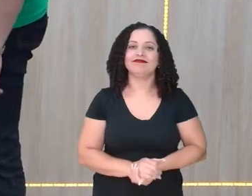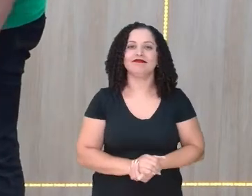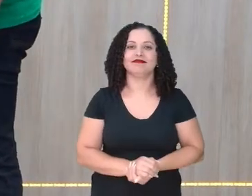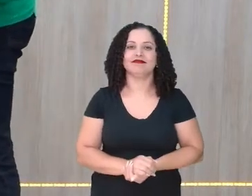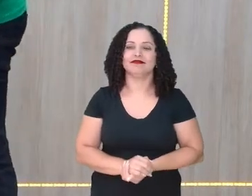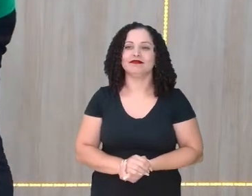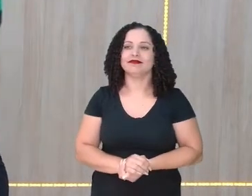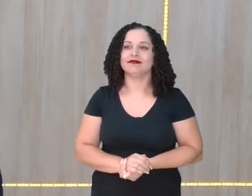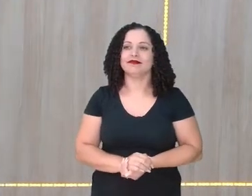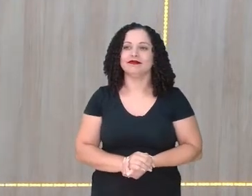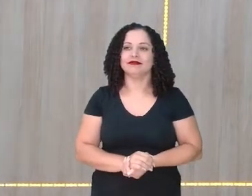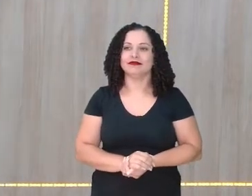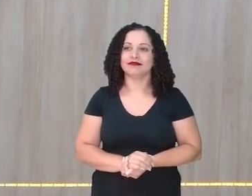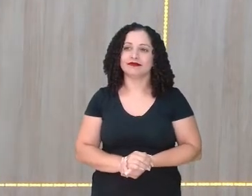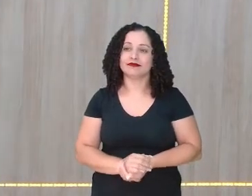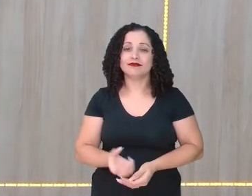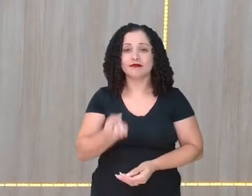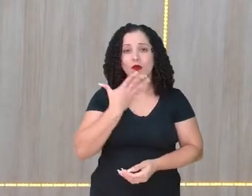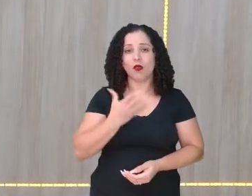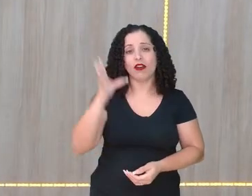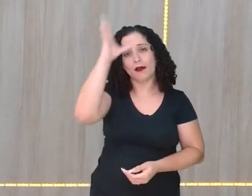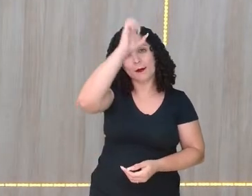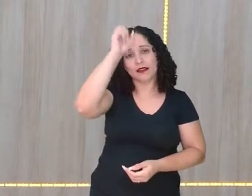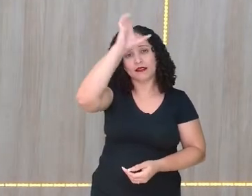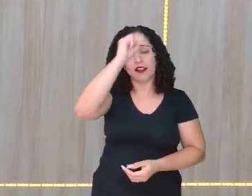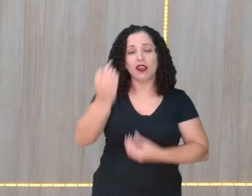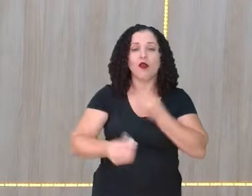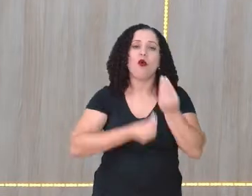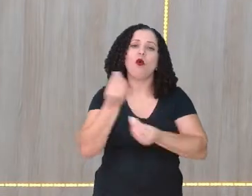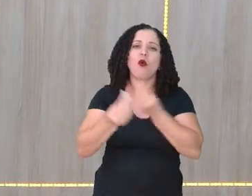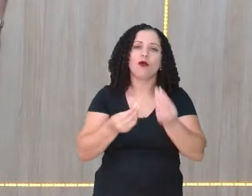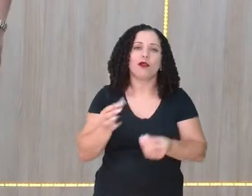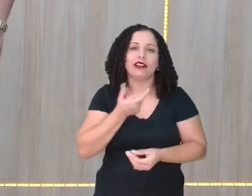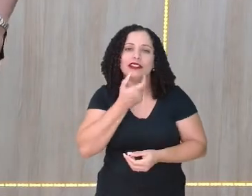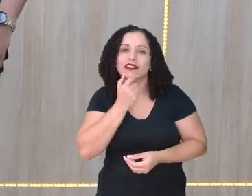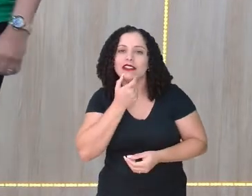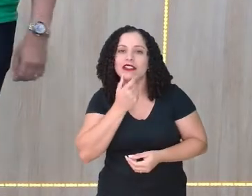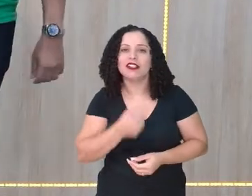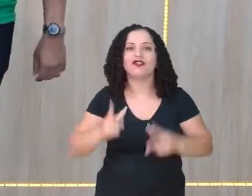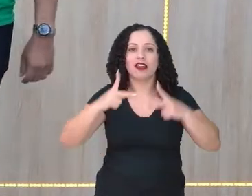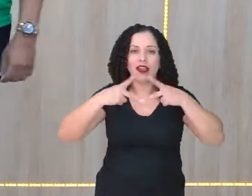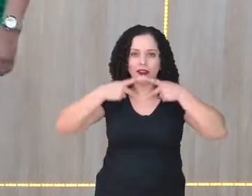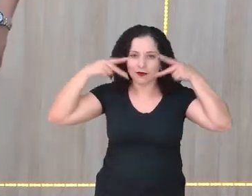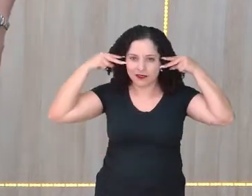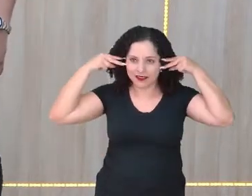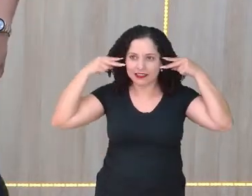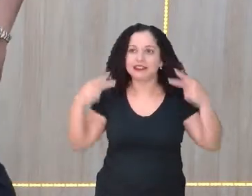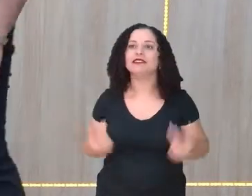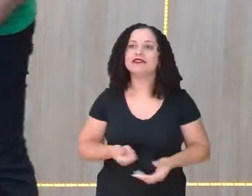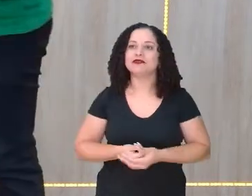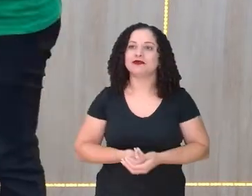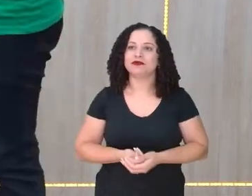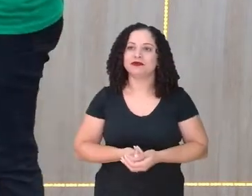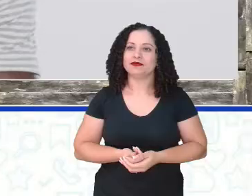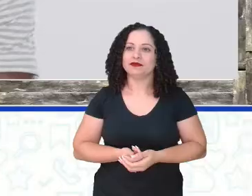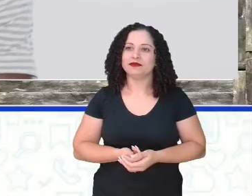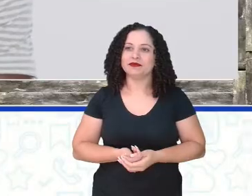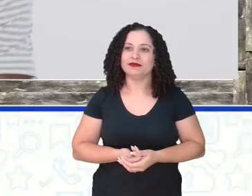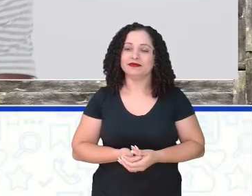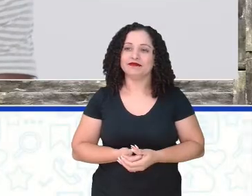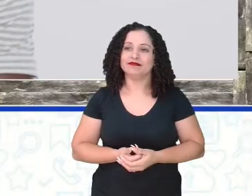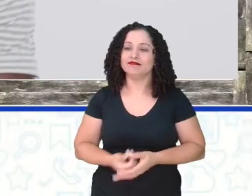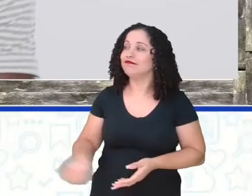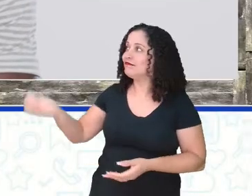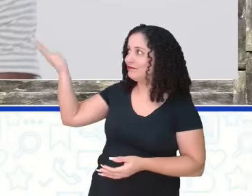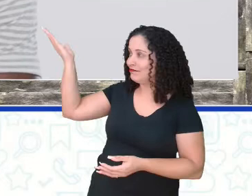Então, aqui é bom que você aprenda como é que é calcinha em inglês, ó. Panties, tá bom? E a pessoa está bem chateada. Olha esse aqui agora.